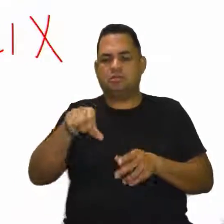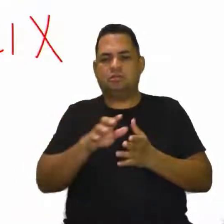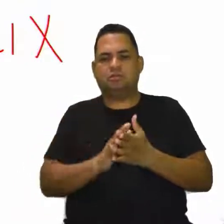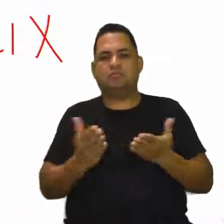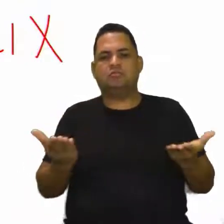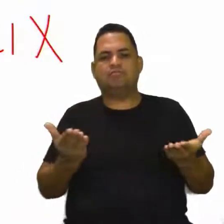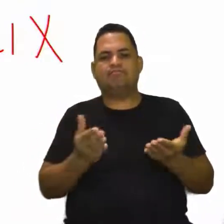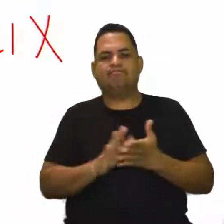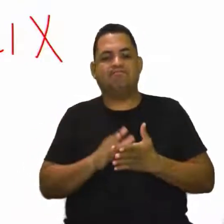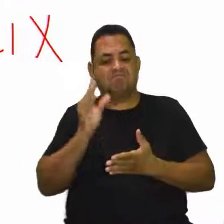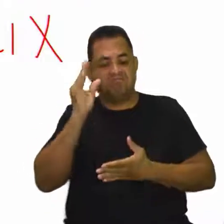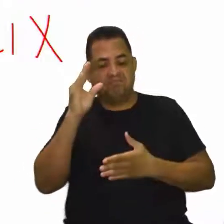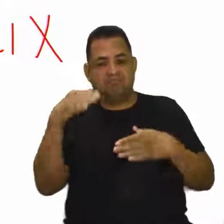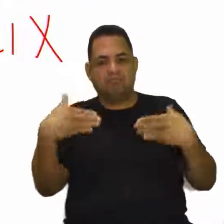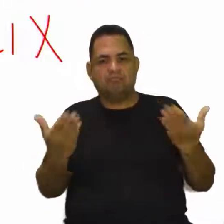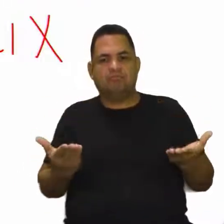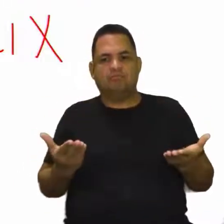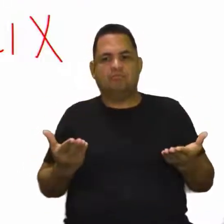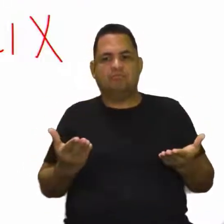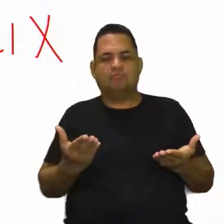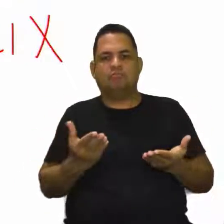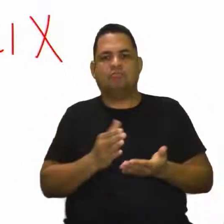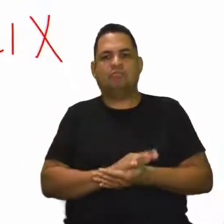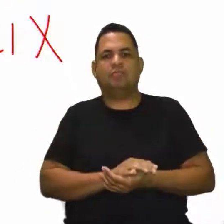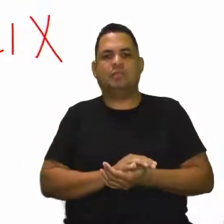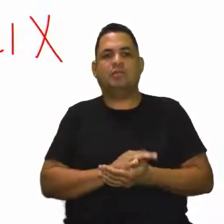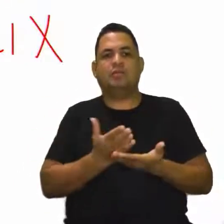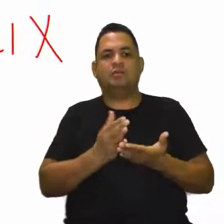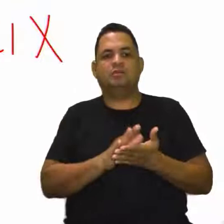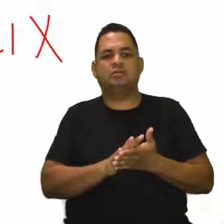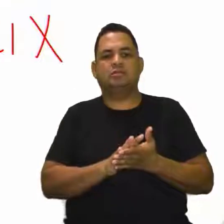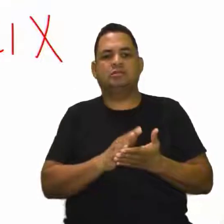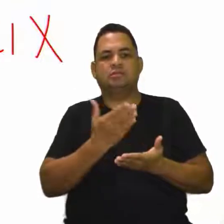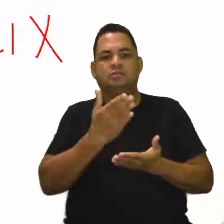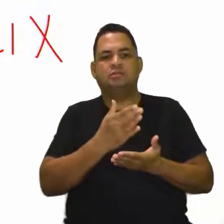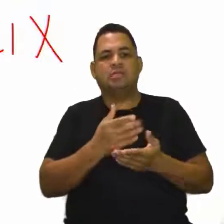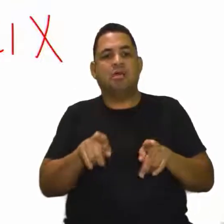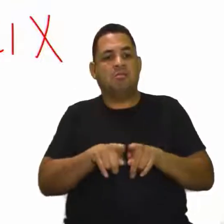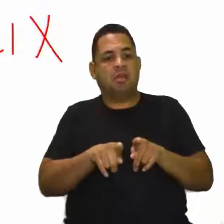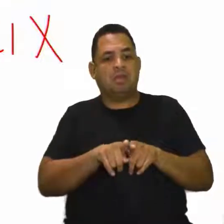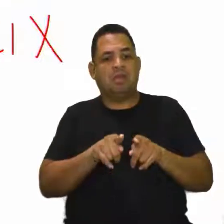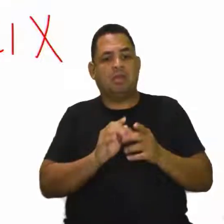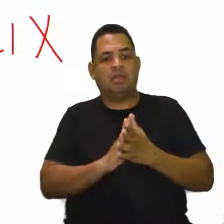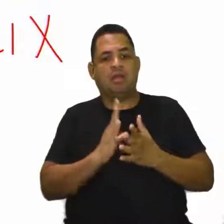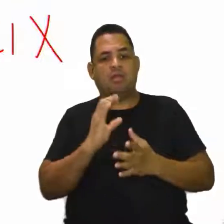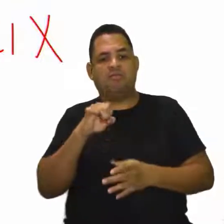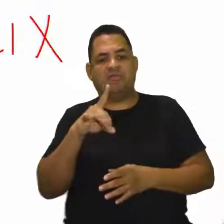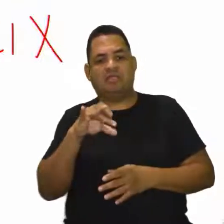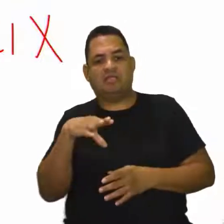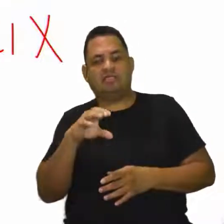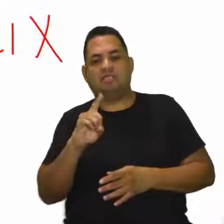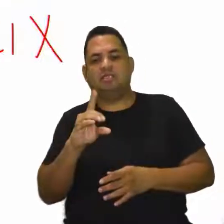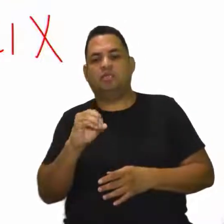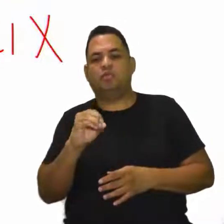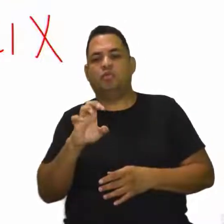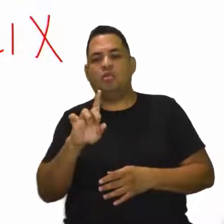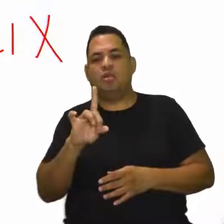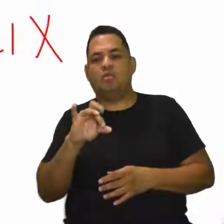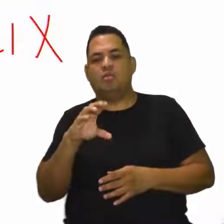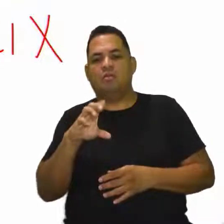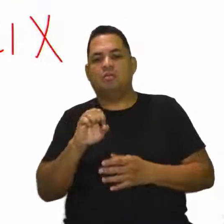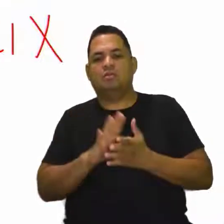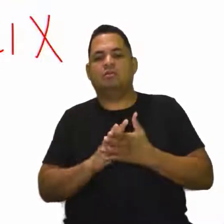Olha só que interessante. No ano de 1824, na Confederação do Equador, também se pensou na